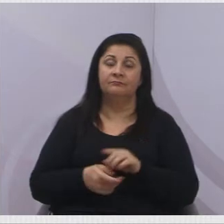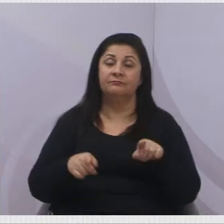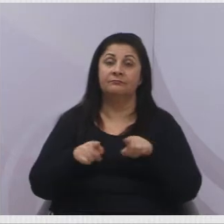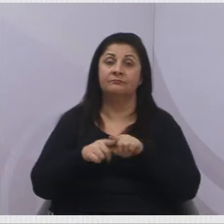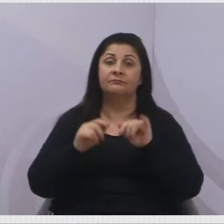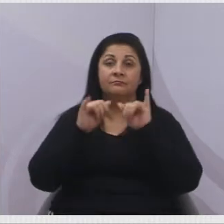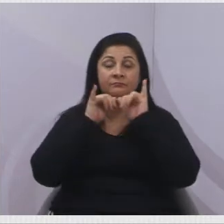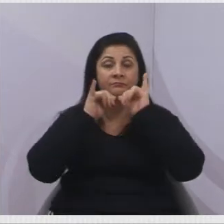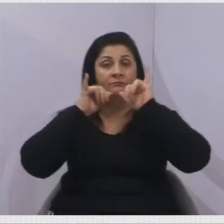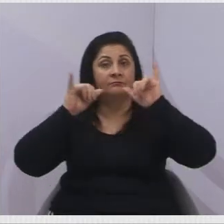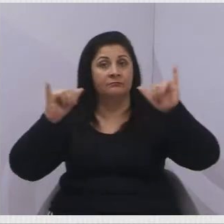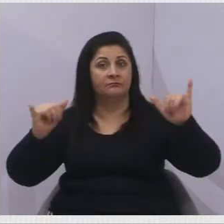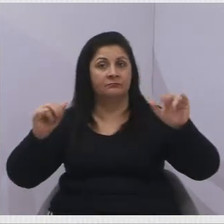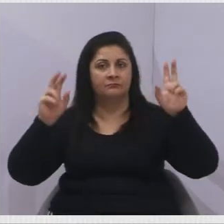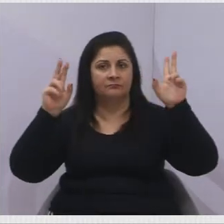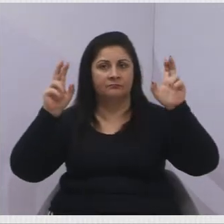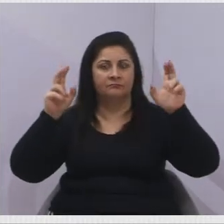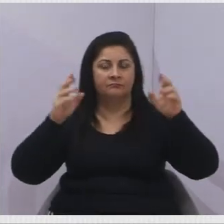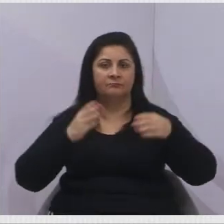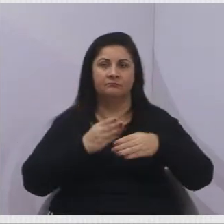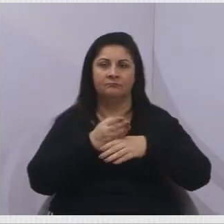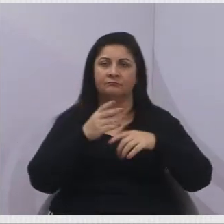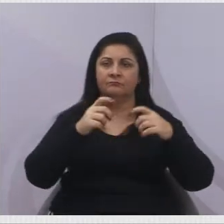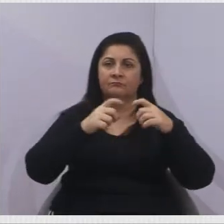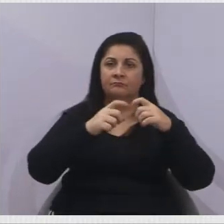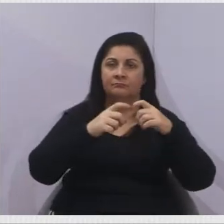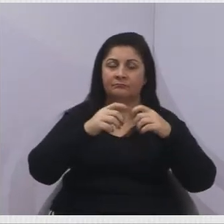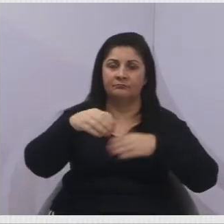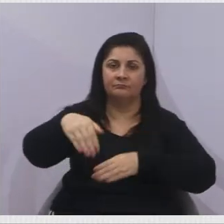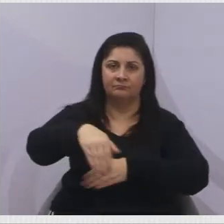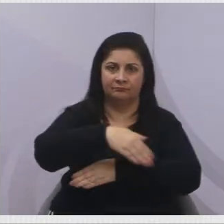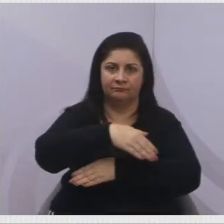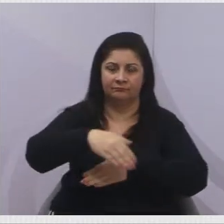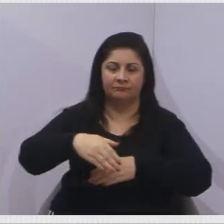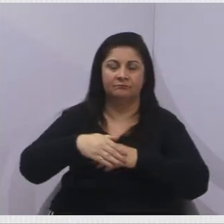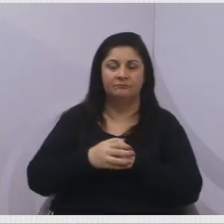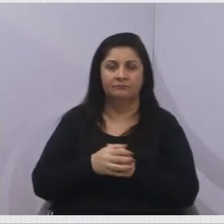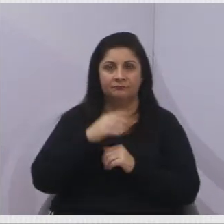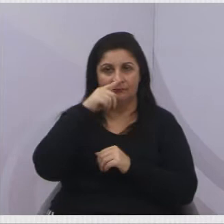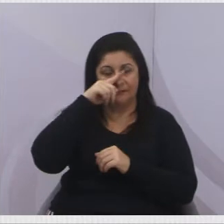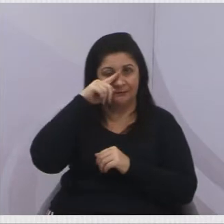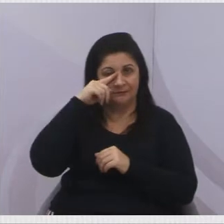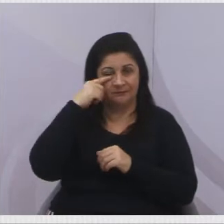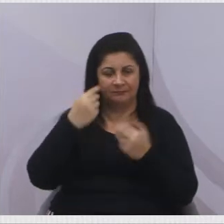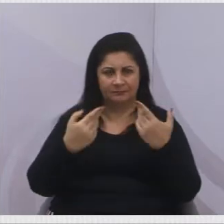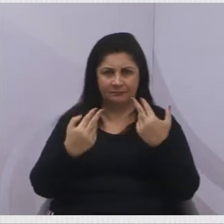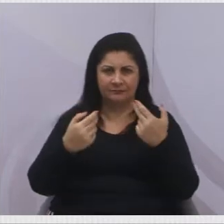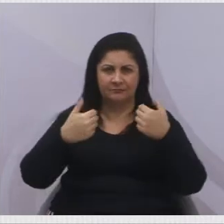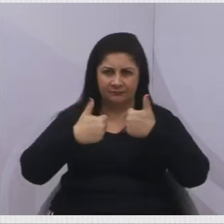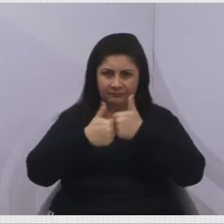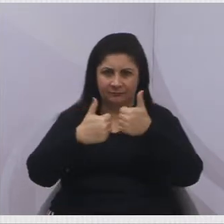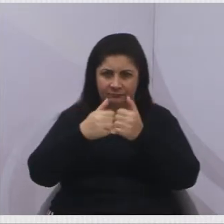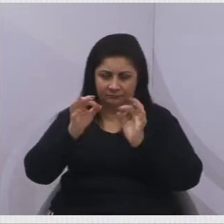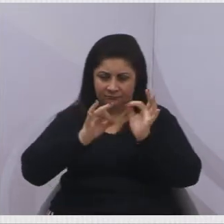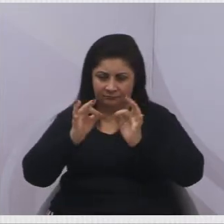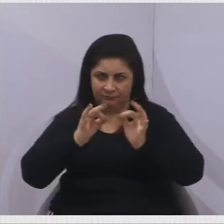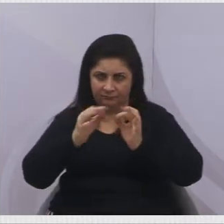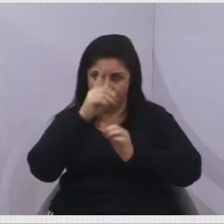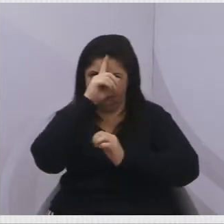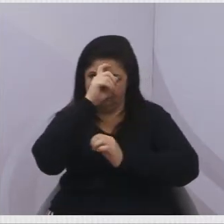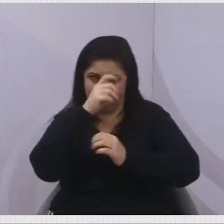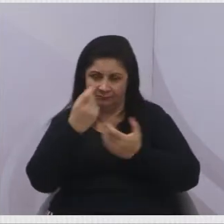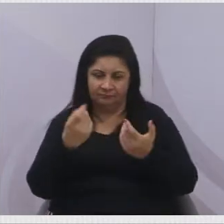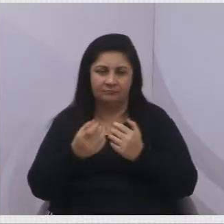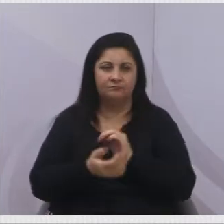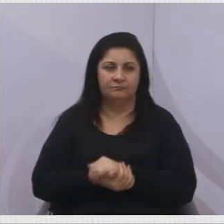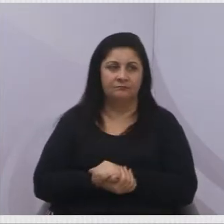informações relacionadas à atuação do consultório na rua. O consultório na rua, com relação ao número